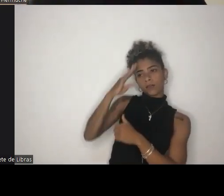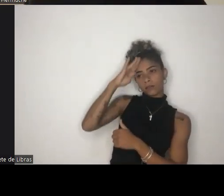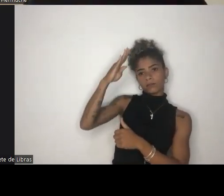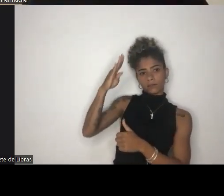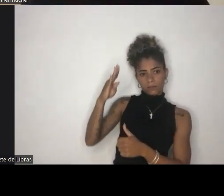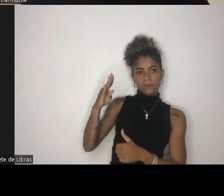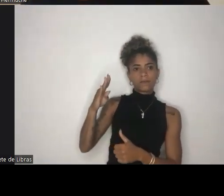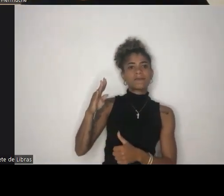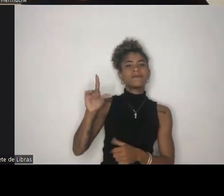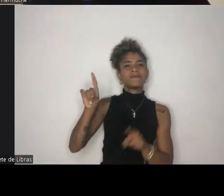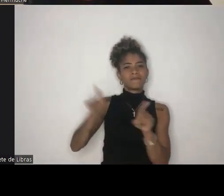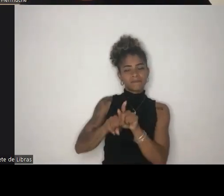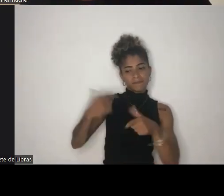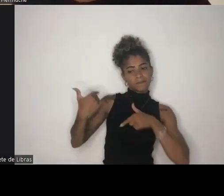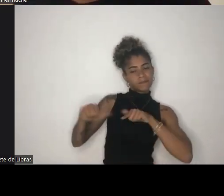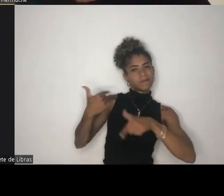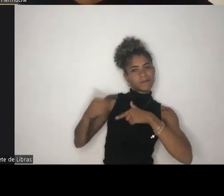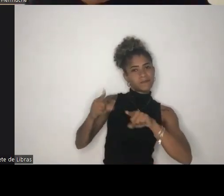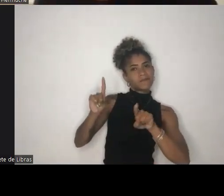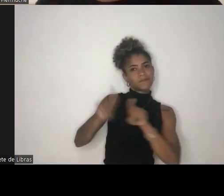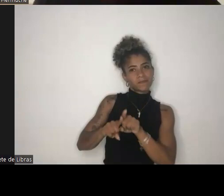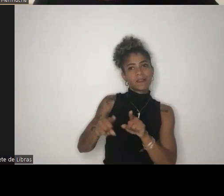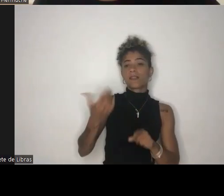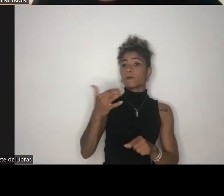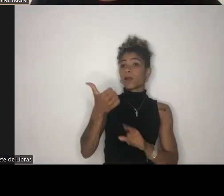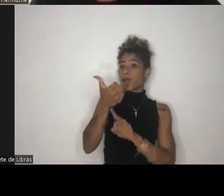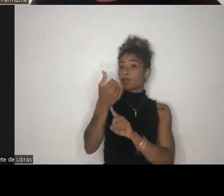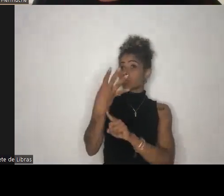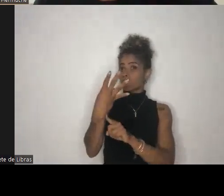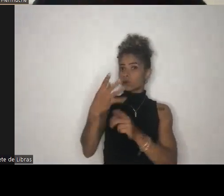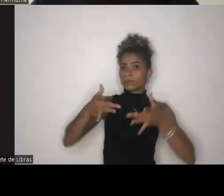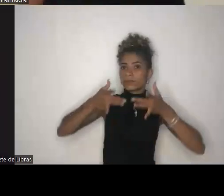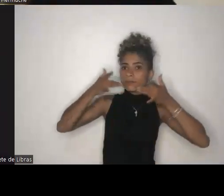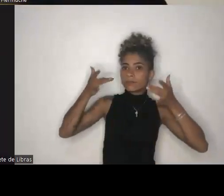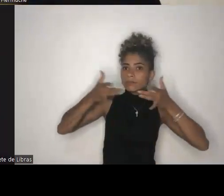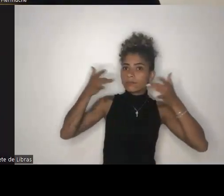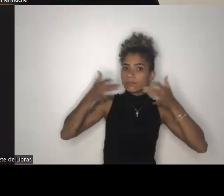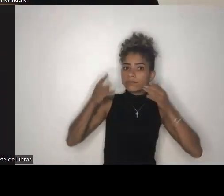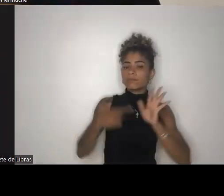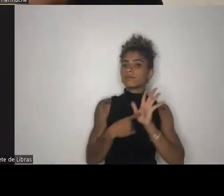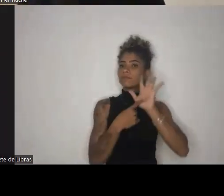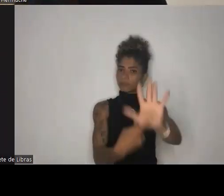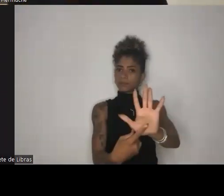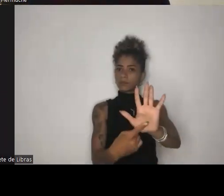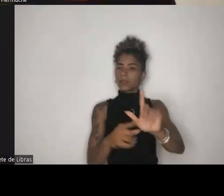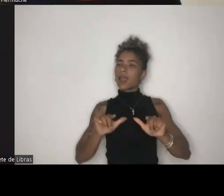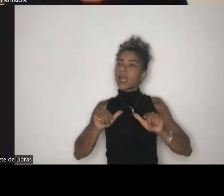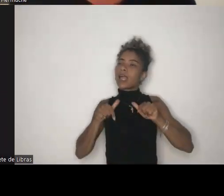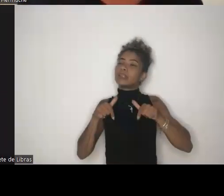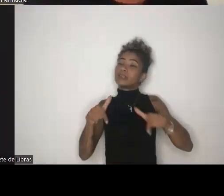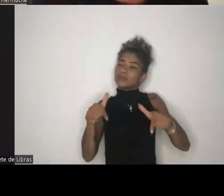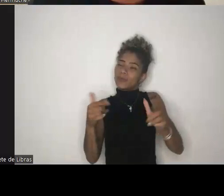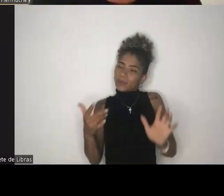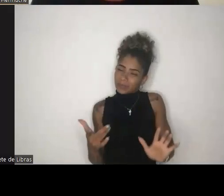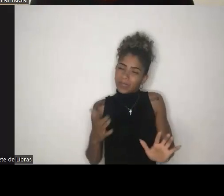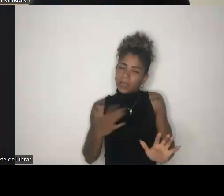Trabalhando que eu fiz 14 espetáculos com ele então eu tive a sorte né eu vou dizer assim que eu sou muito